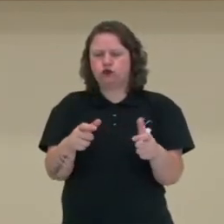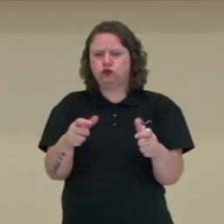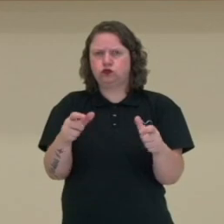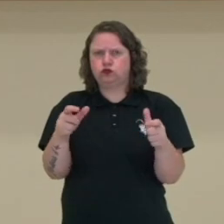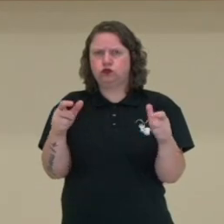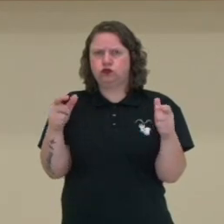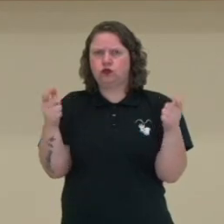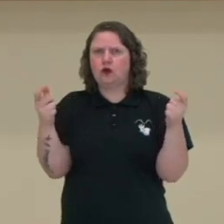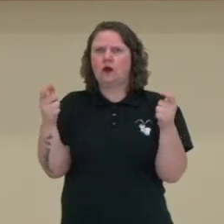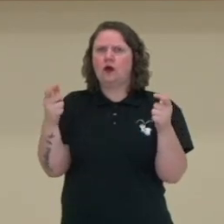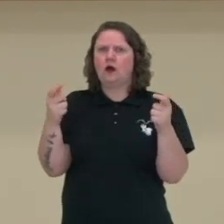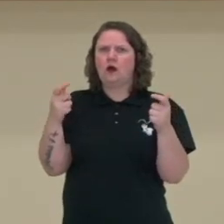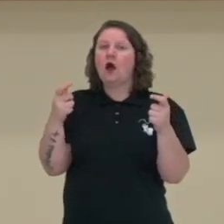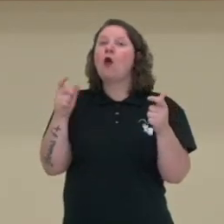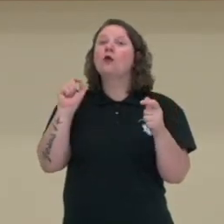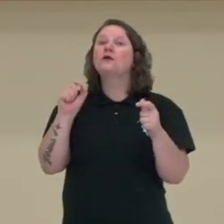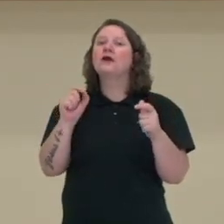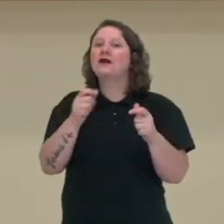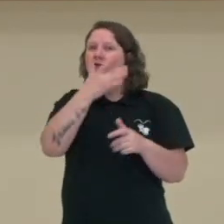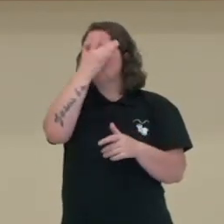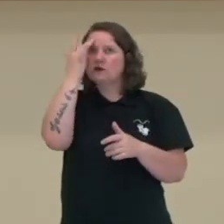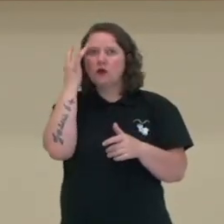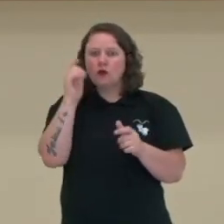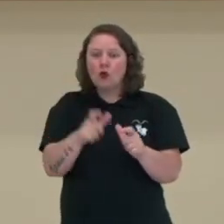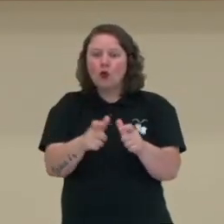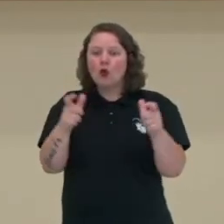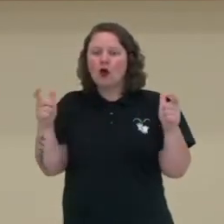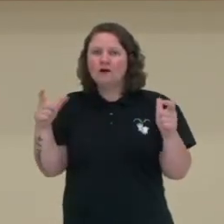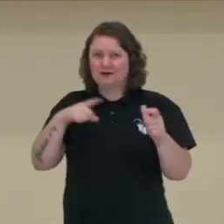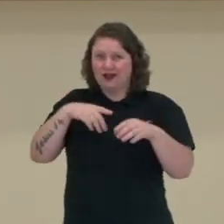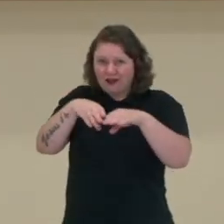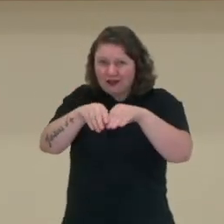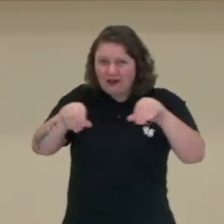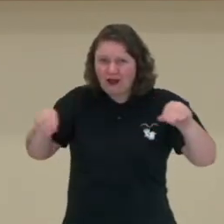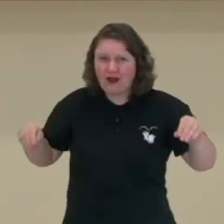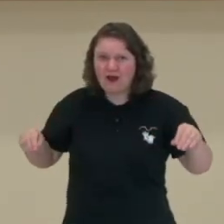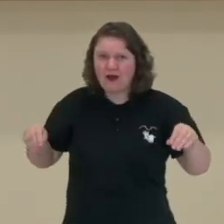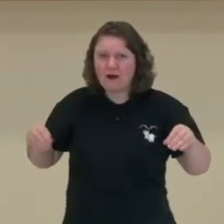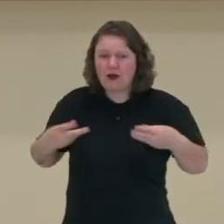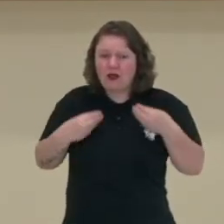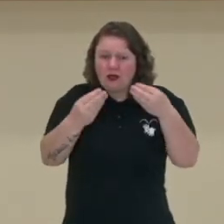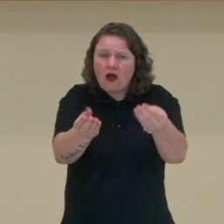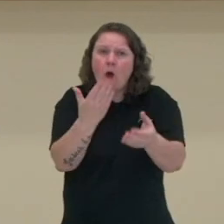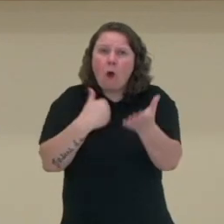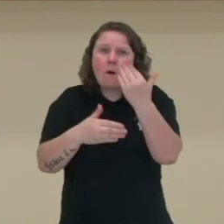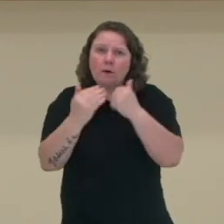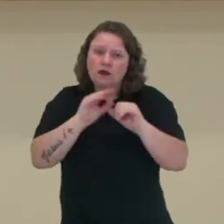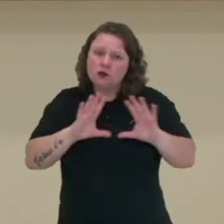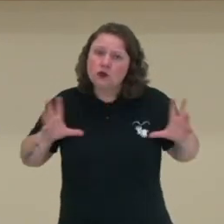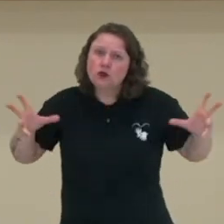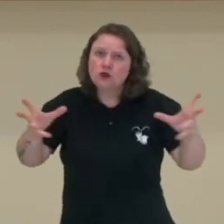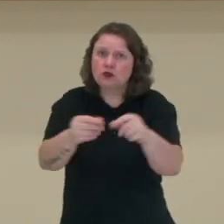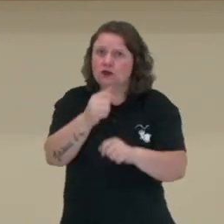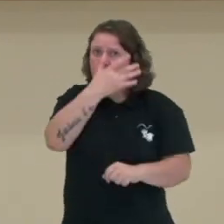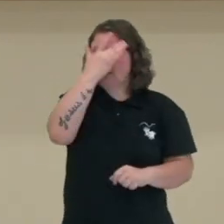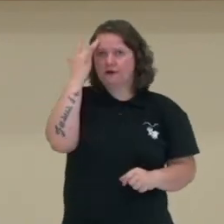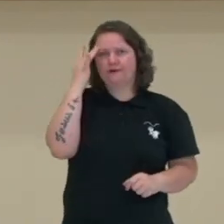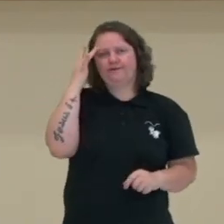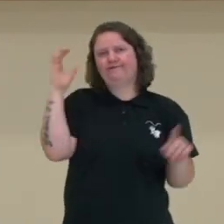número de camponeses. Como que faz? Tem terra suficiente para alimentar a todos?